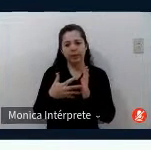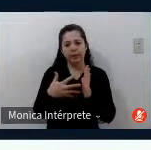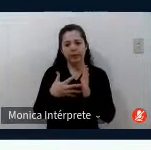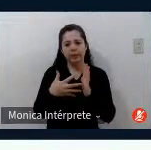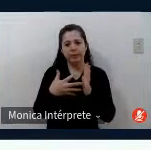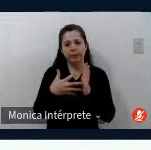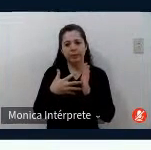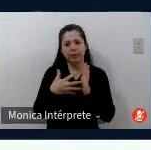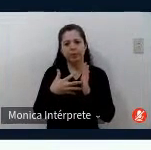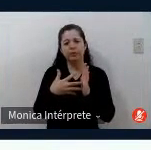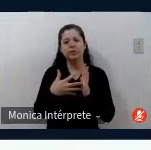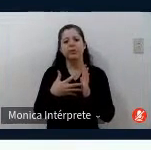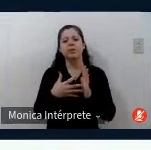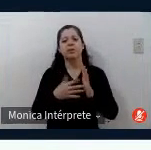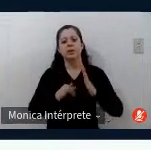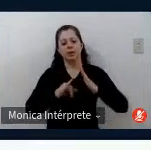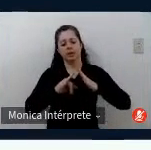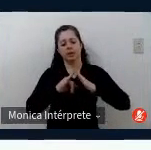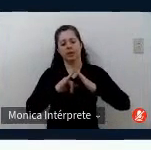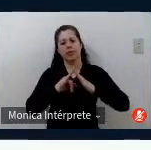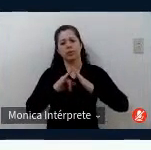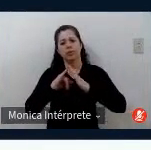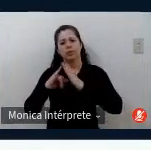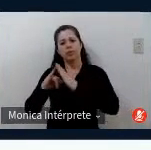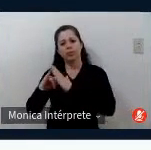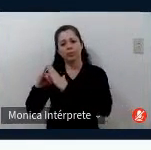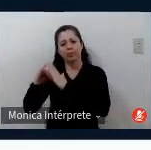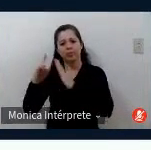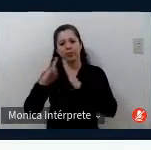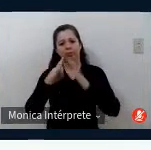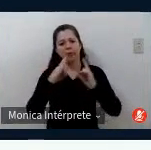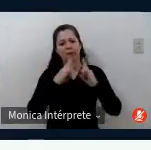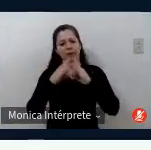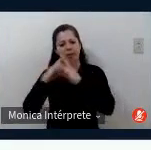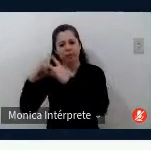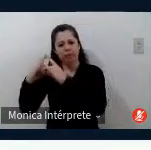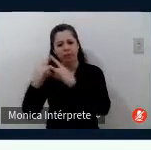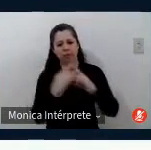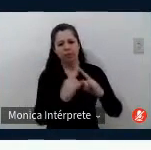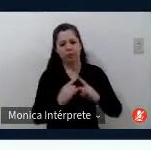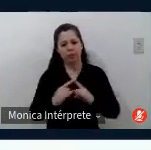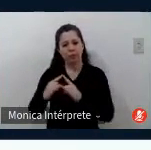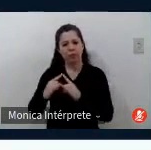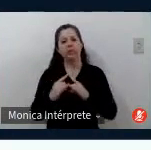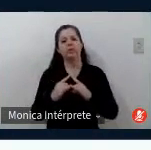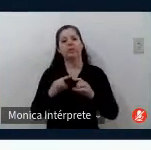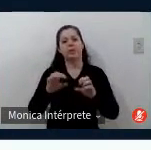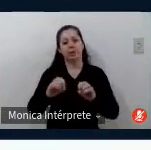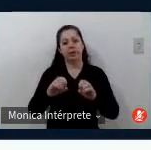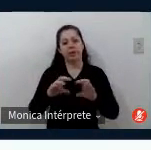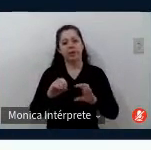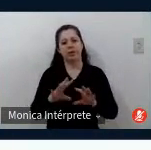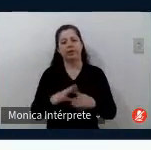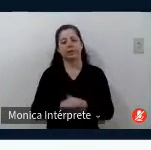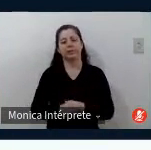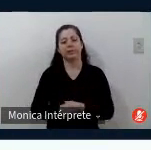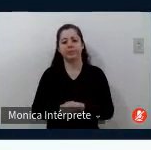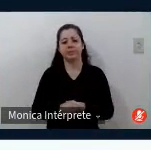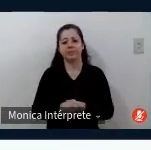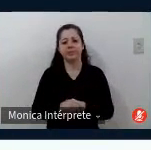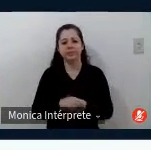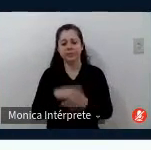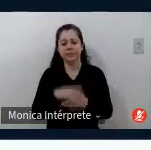entre as instituições de ensino, né, localizadas dentro do território,